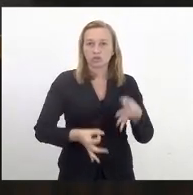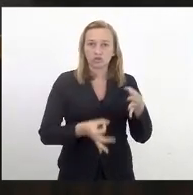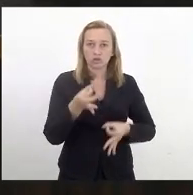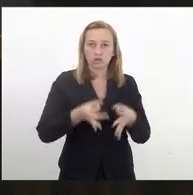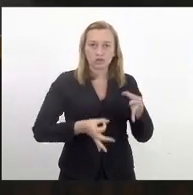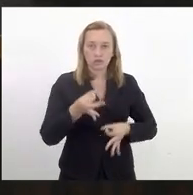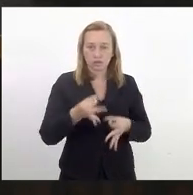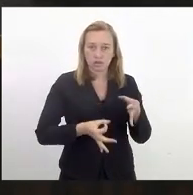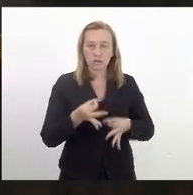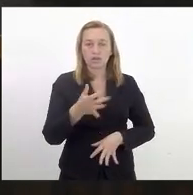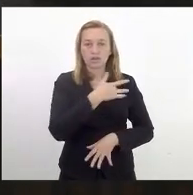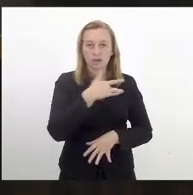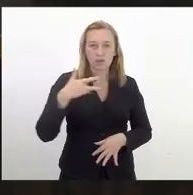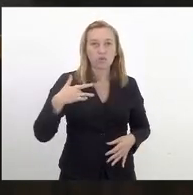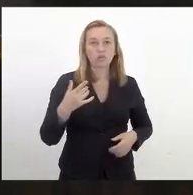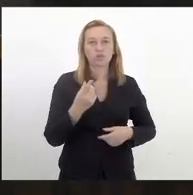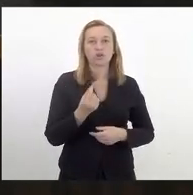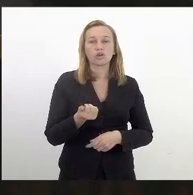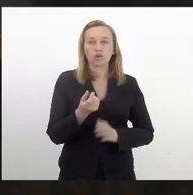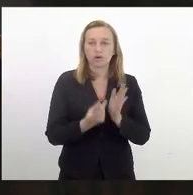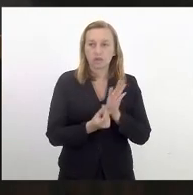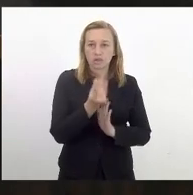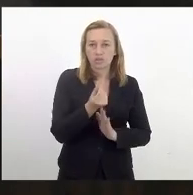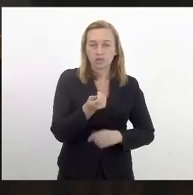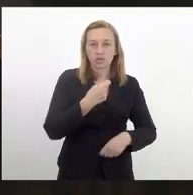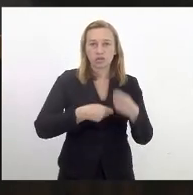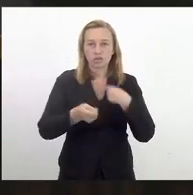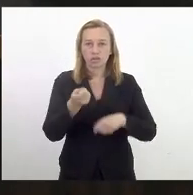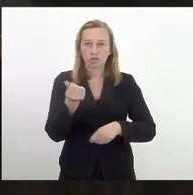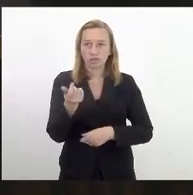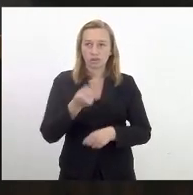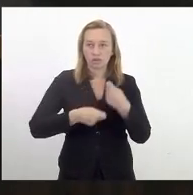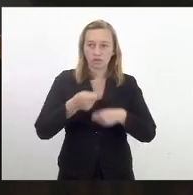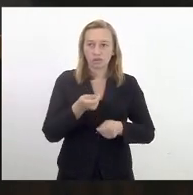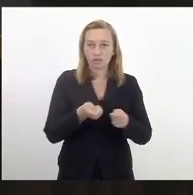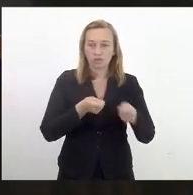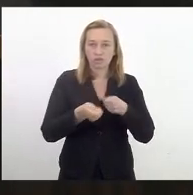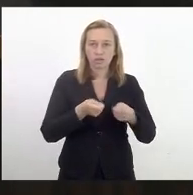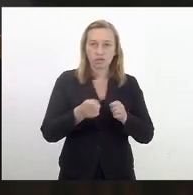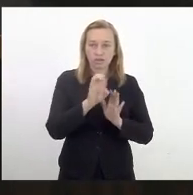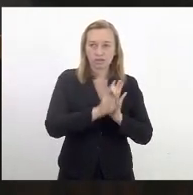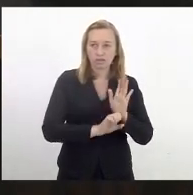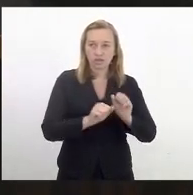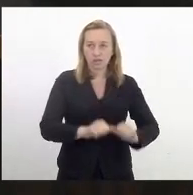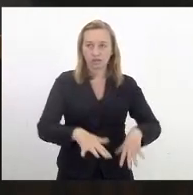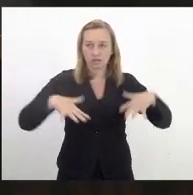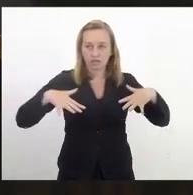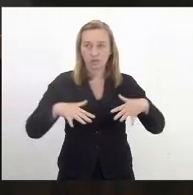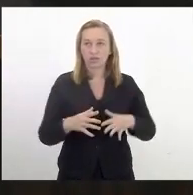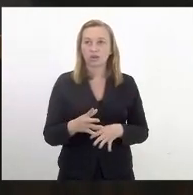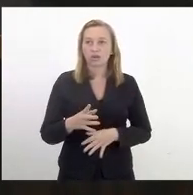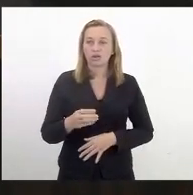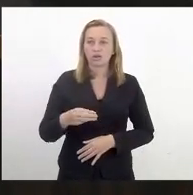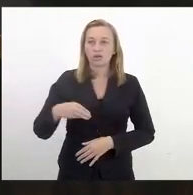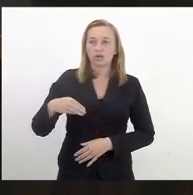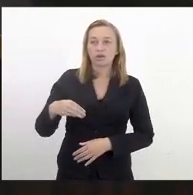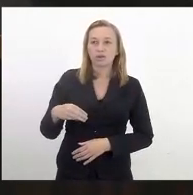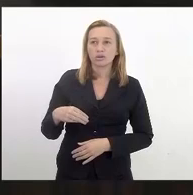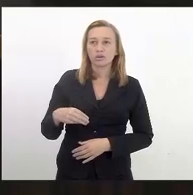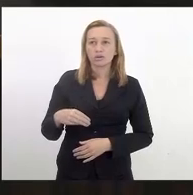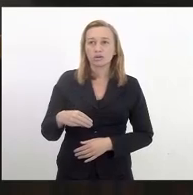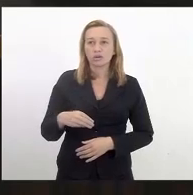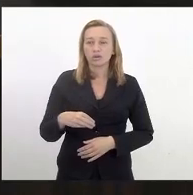Justiça de saúde de orçamento Finanças fiscalização financeira e controle as emendas de link Boa tarde eu também não